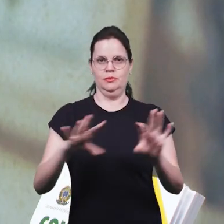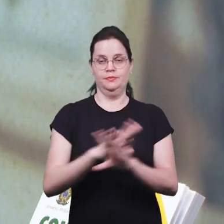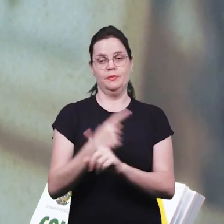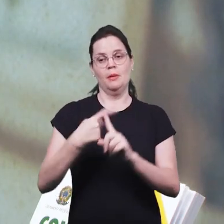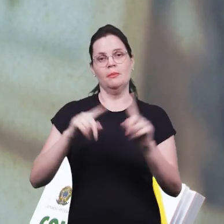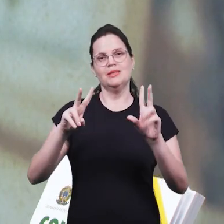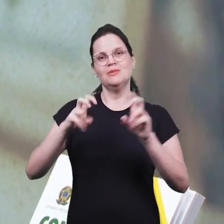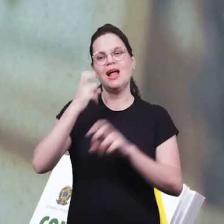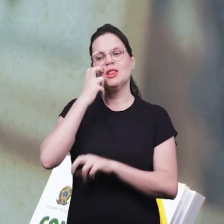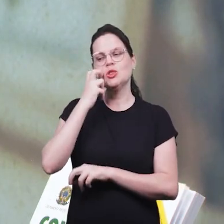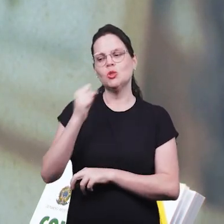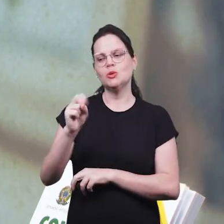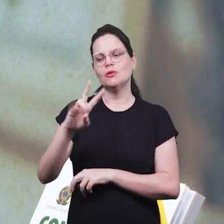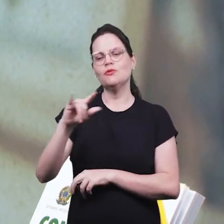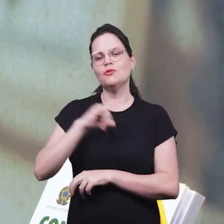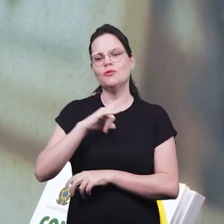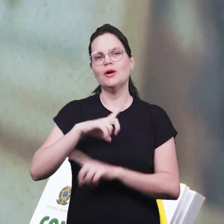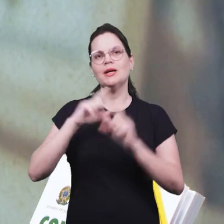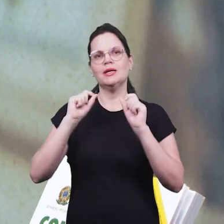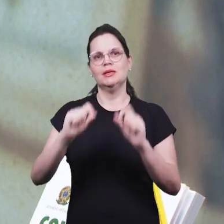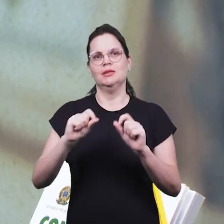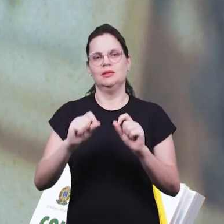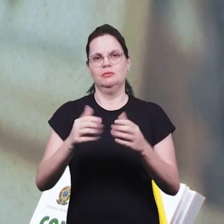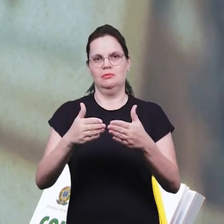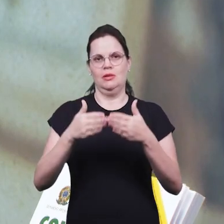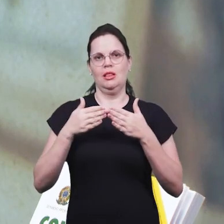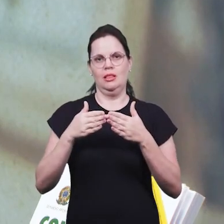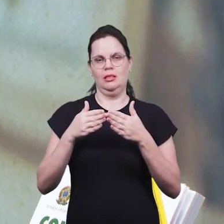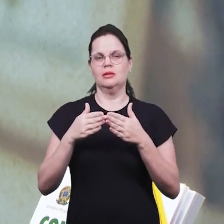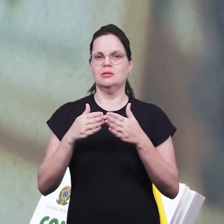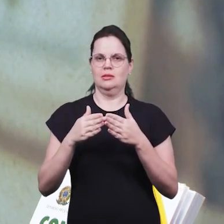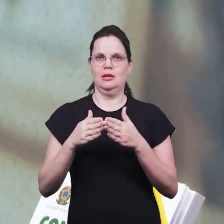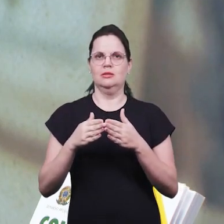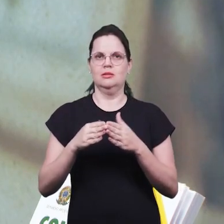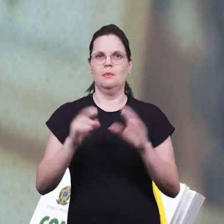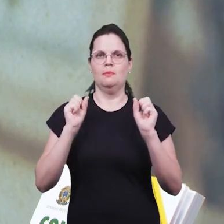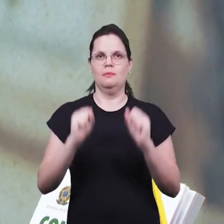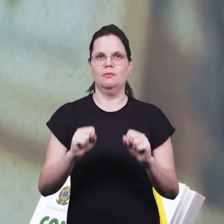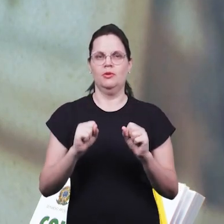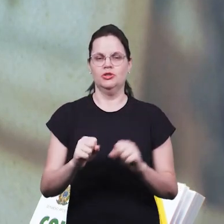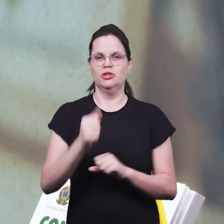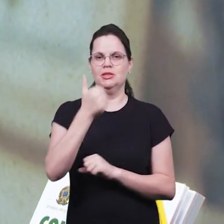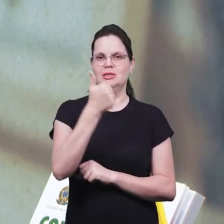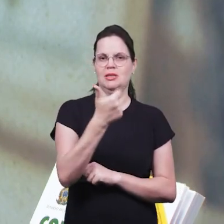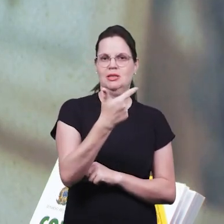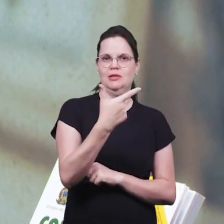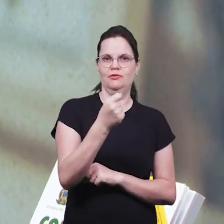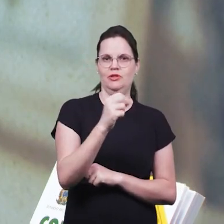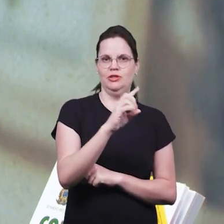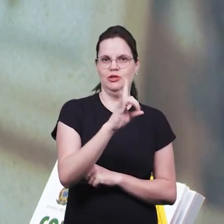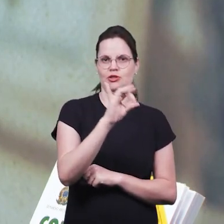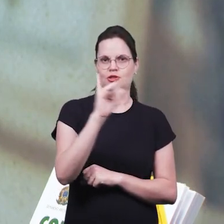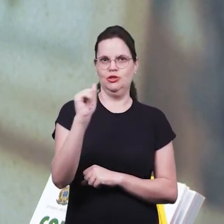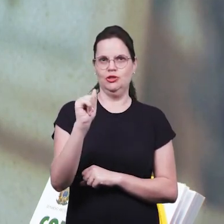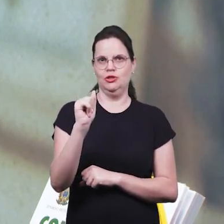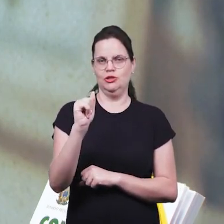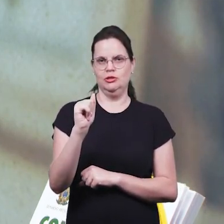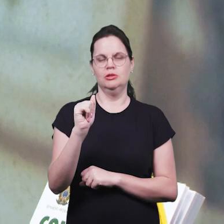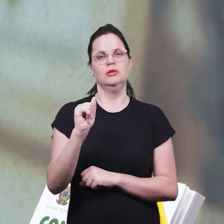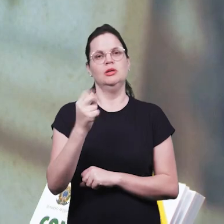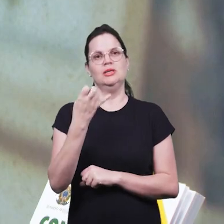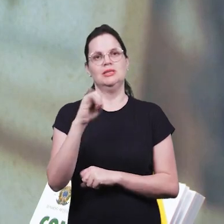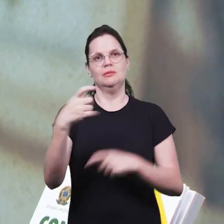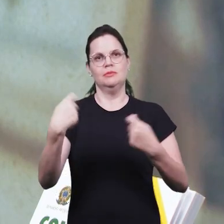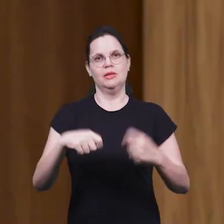da adoção, ela vai ter essa proteção dada a licença maternidade, que pode durar também de 120 dias, podendo ser prorrogado por mais